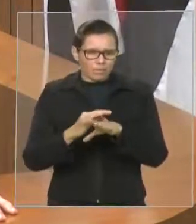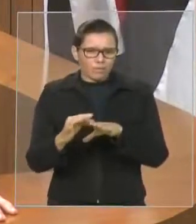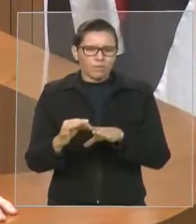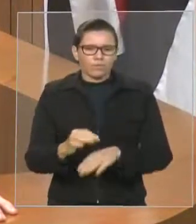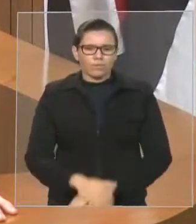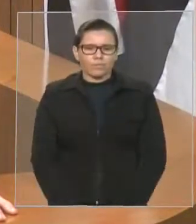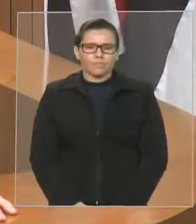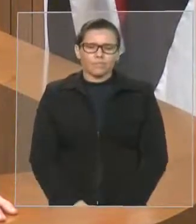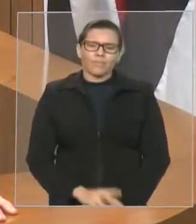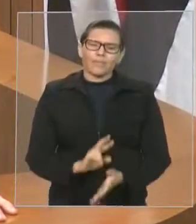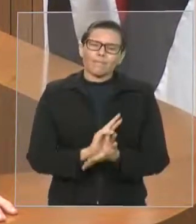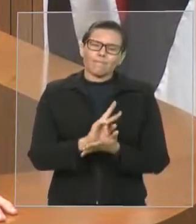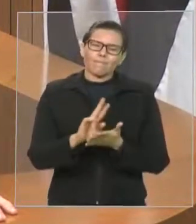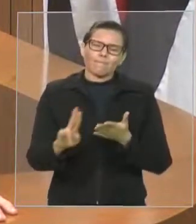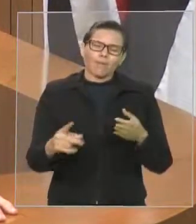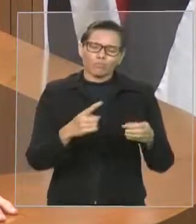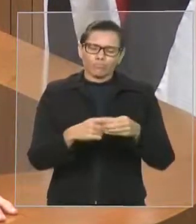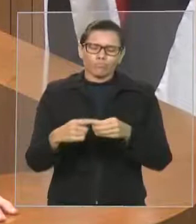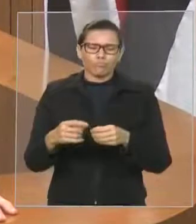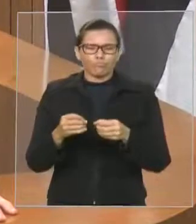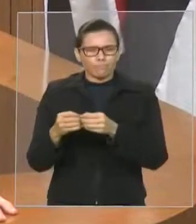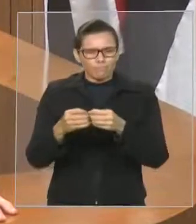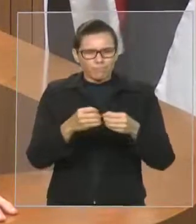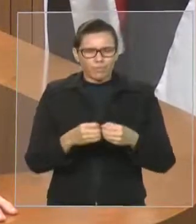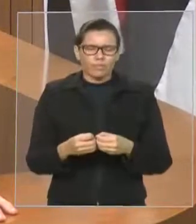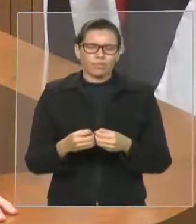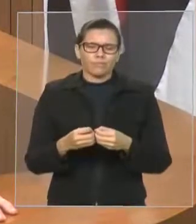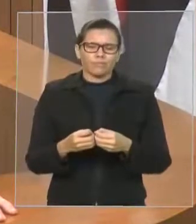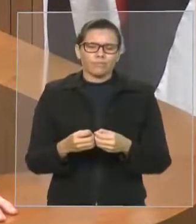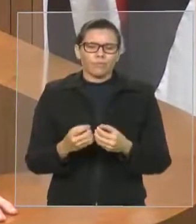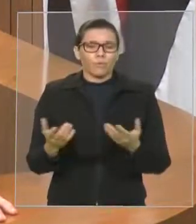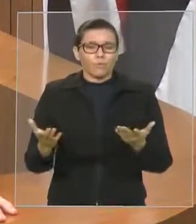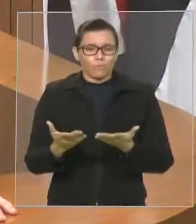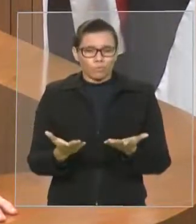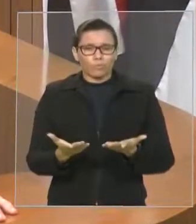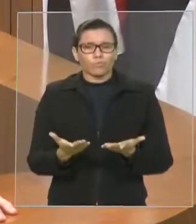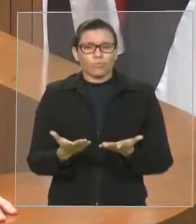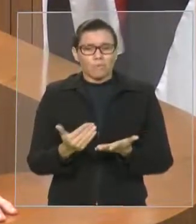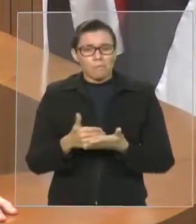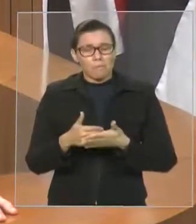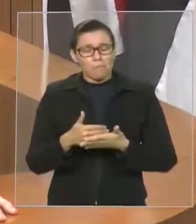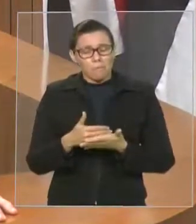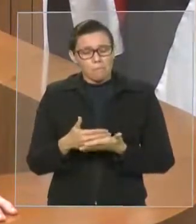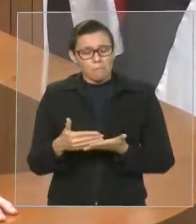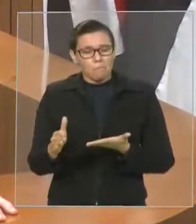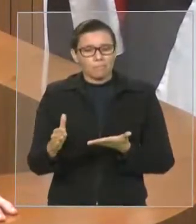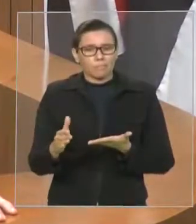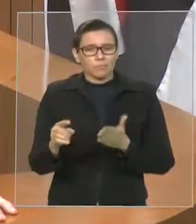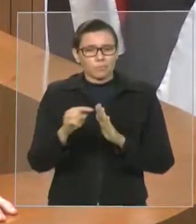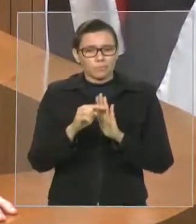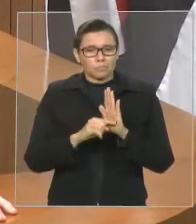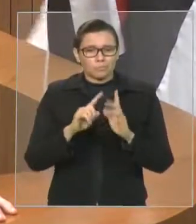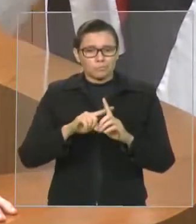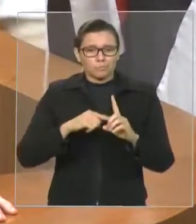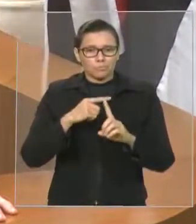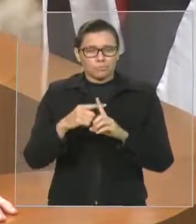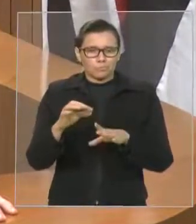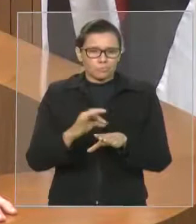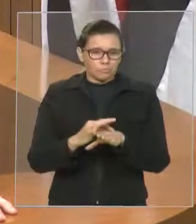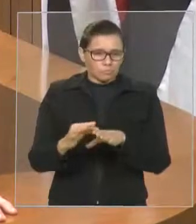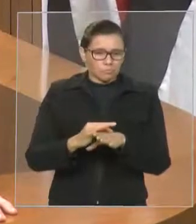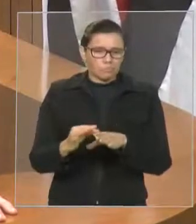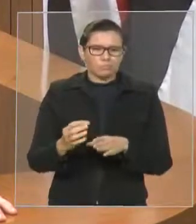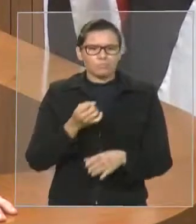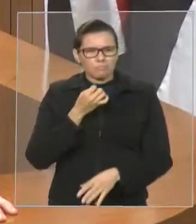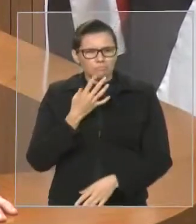recebem intervenções do programa Mais Asfalto. Um programa importante no sentido da mobilidade urbana,